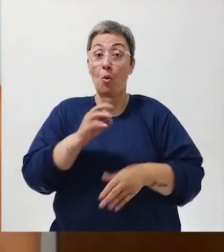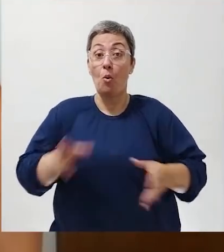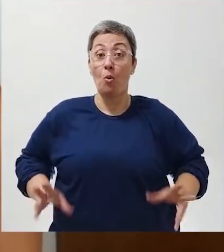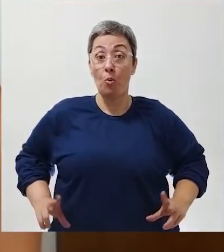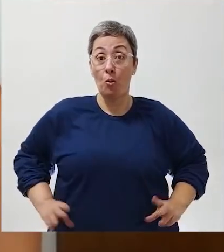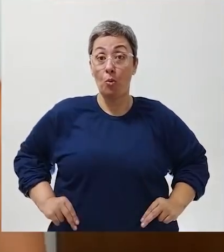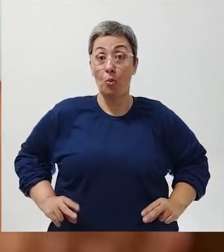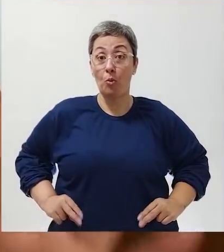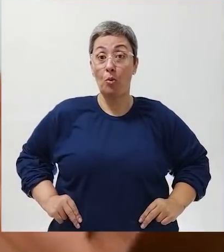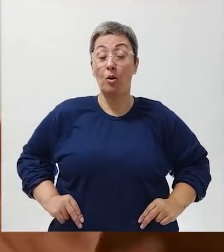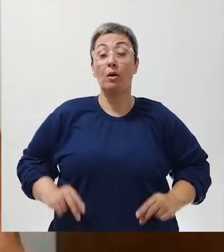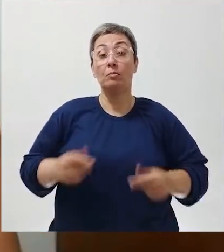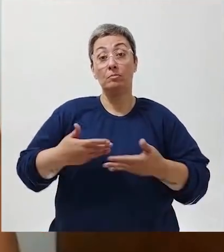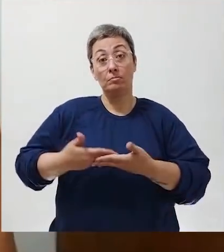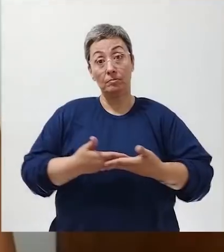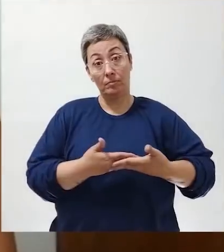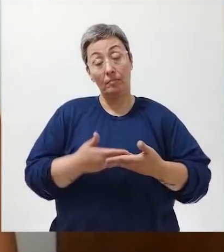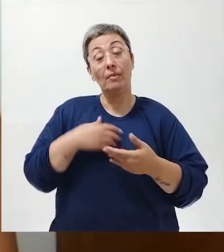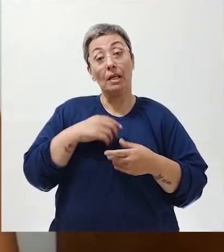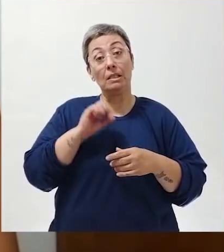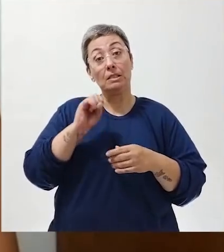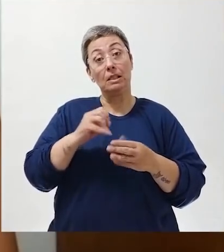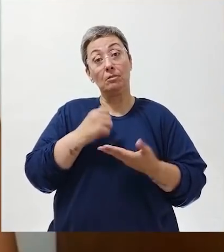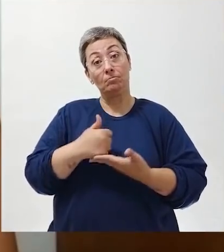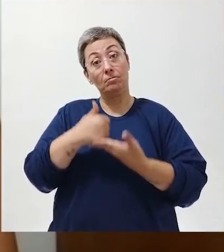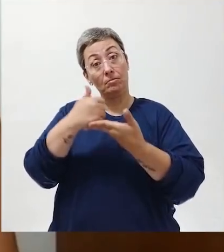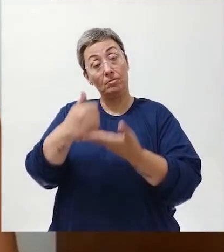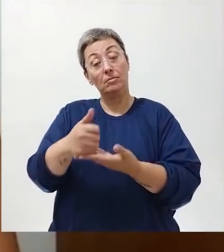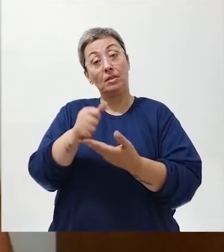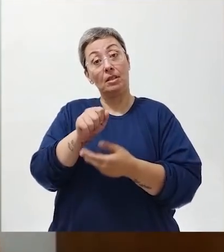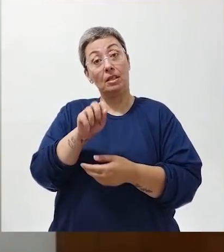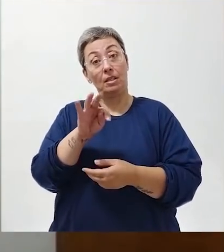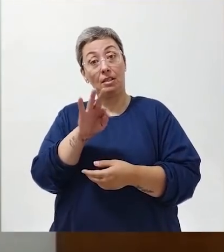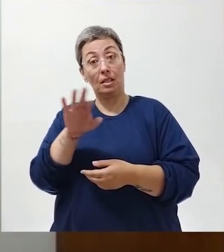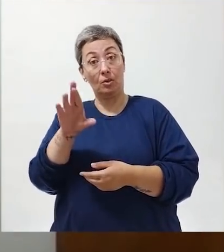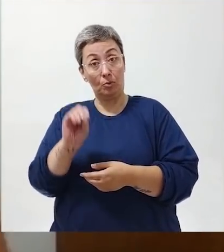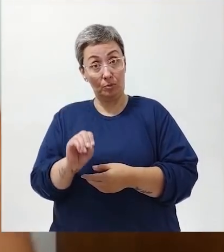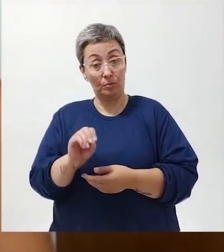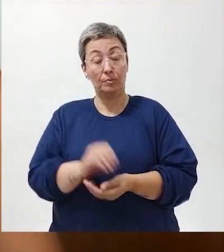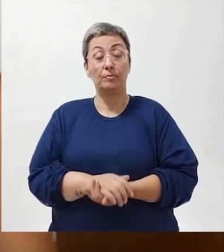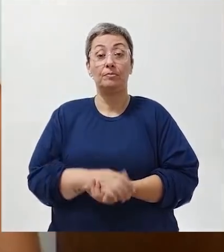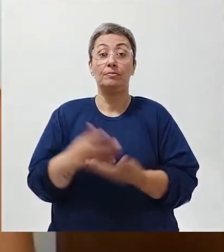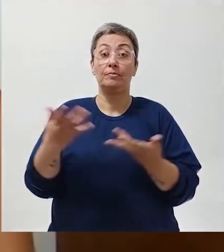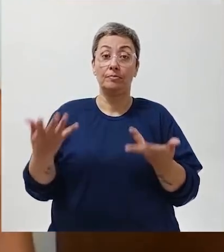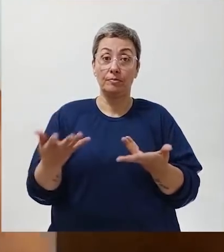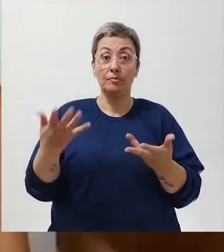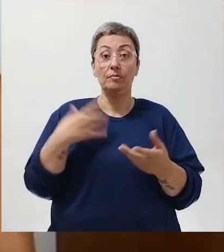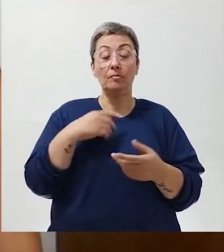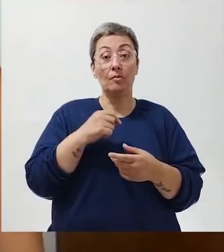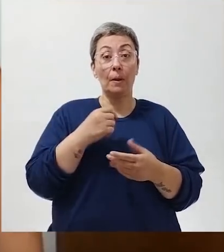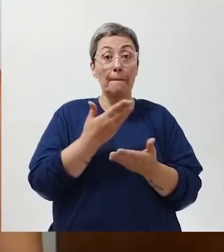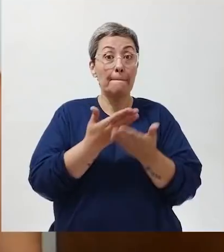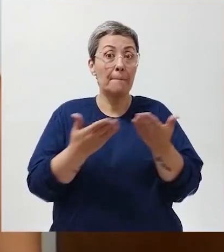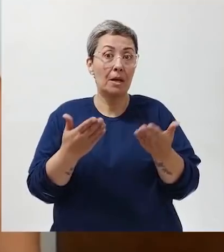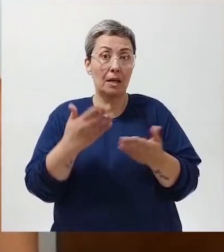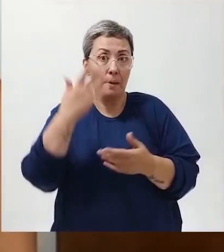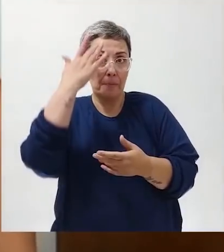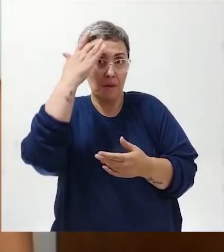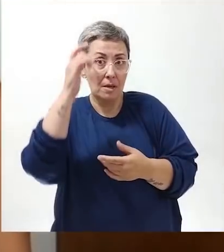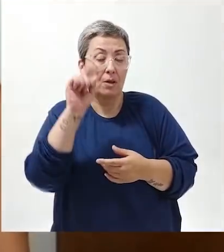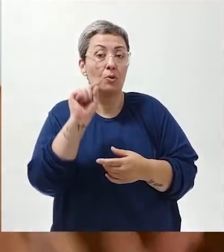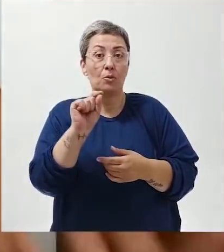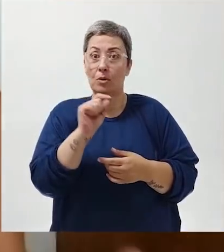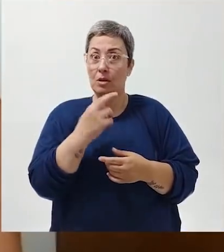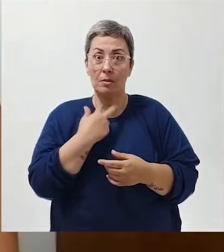fraldas descartáveis. Esses sim devem ser encaminhados para o aterro sanitário. Bom, não percam o programa de